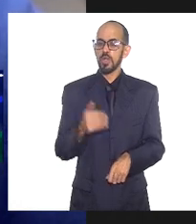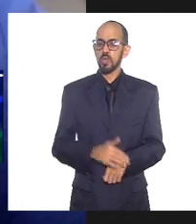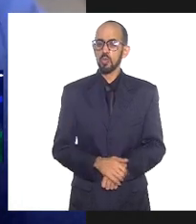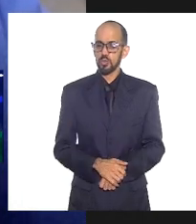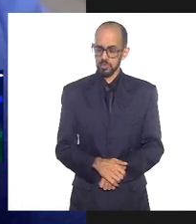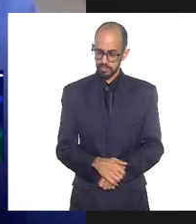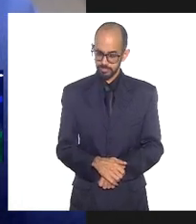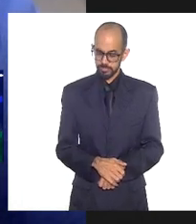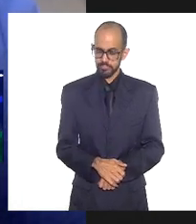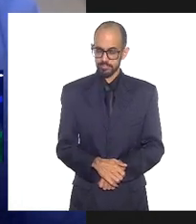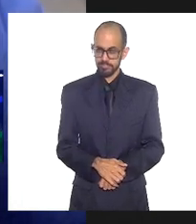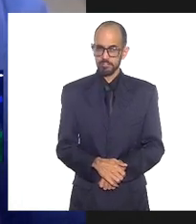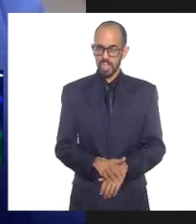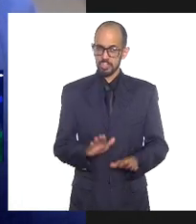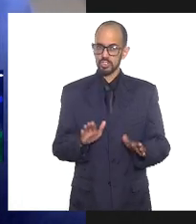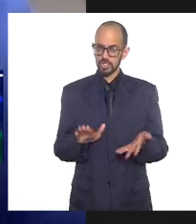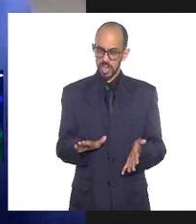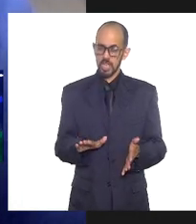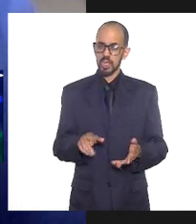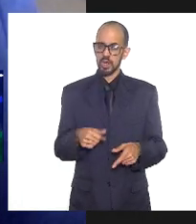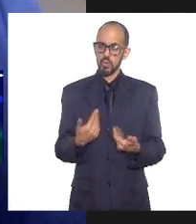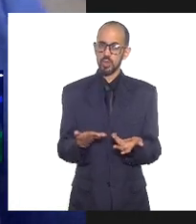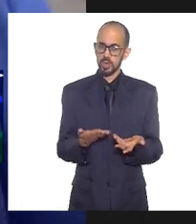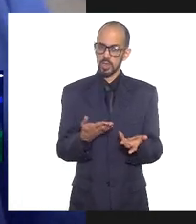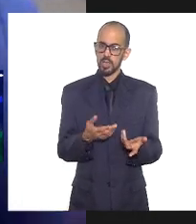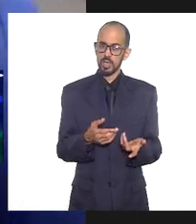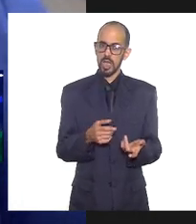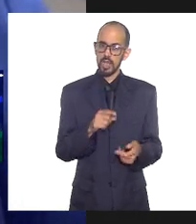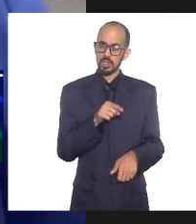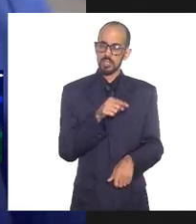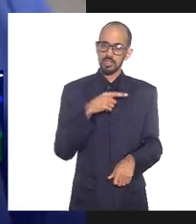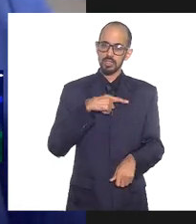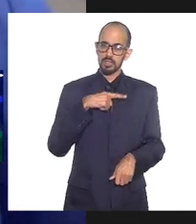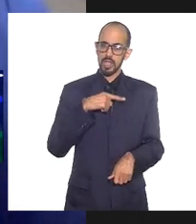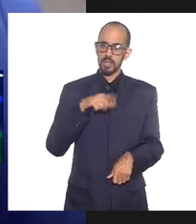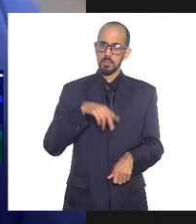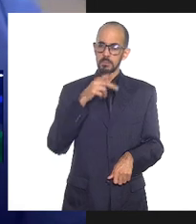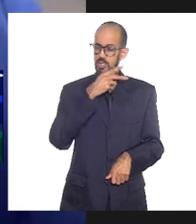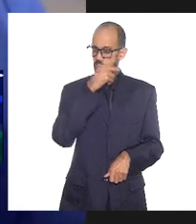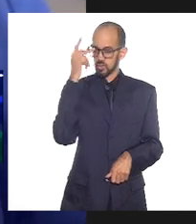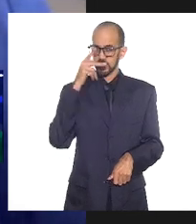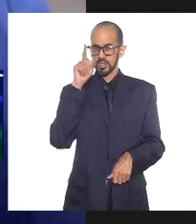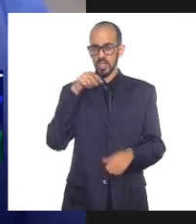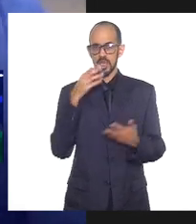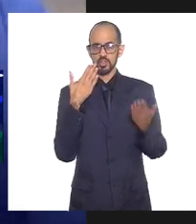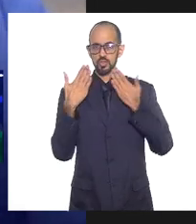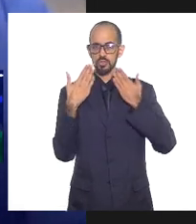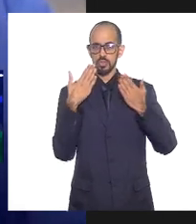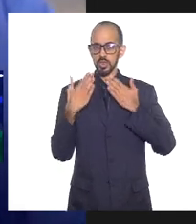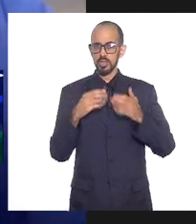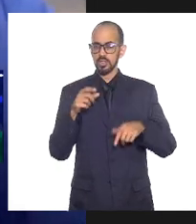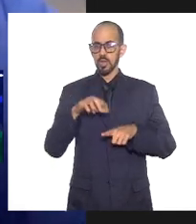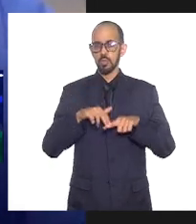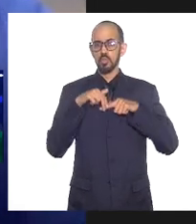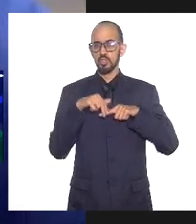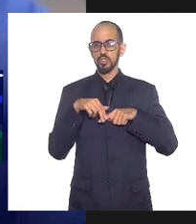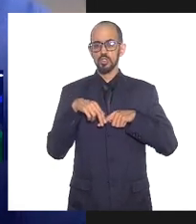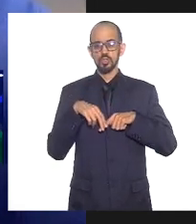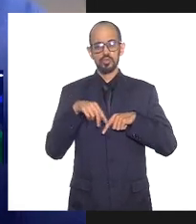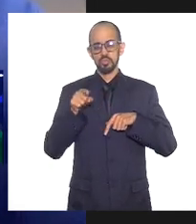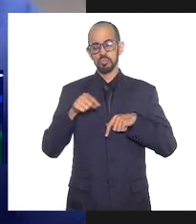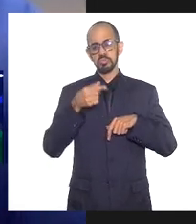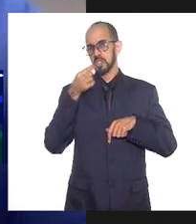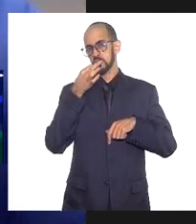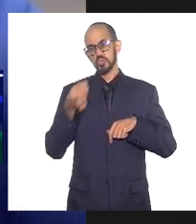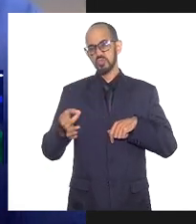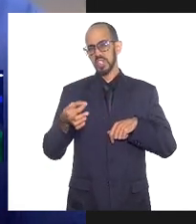do pressuposto de que ali estariam pessoas suspeitas e que, portanto, previamente justificada